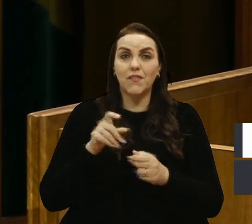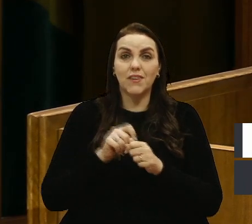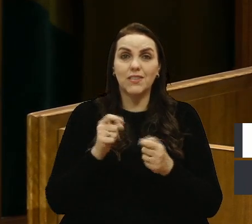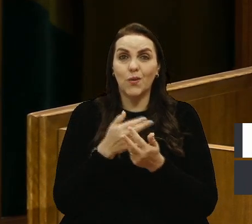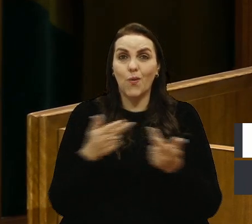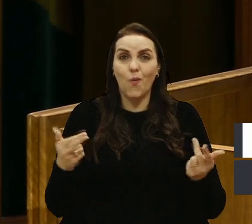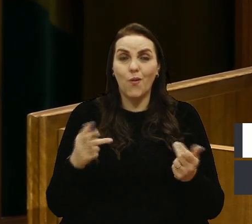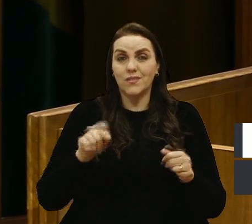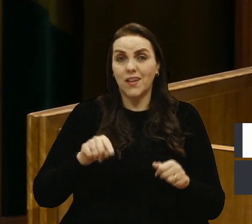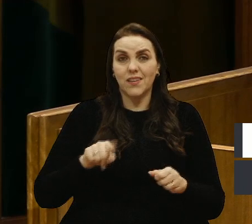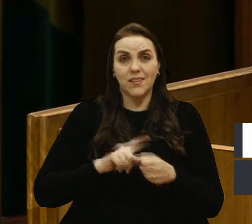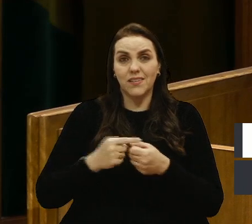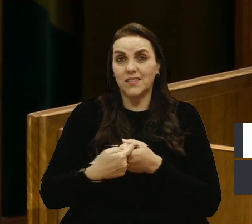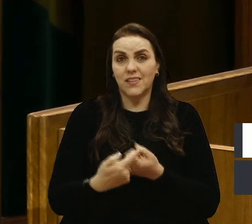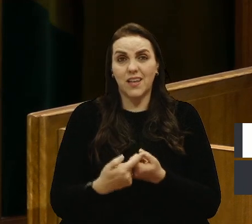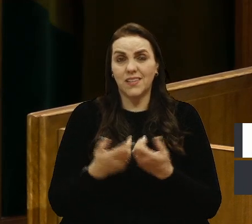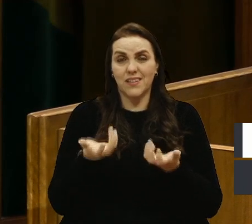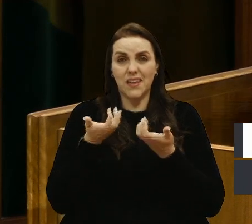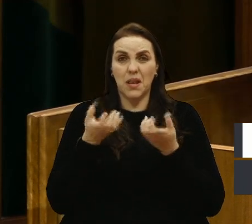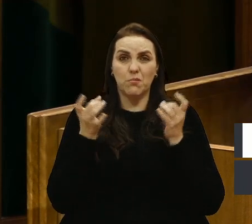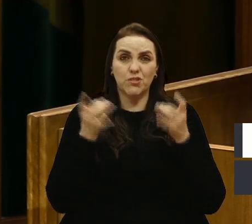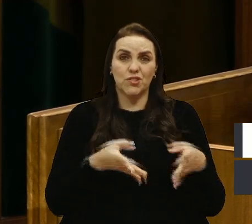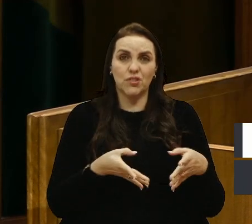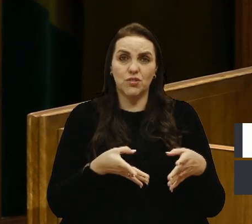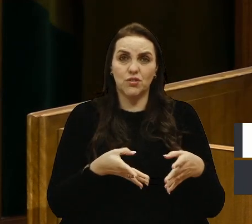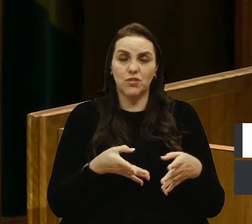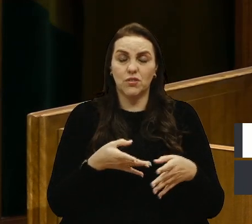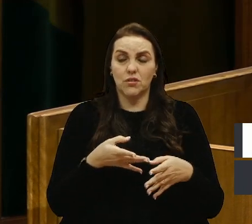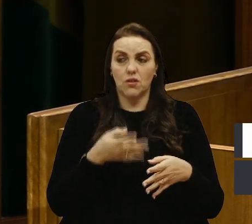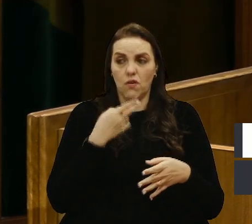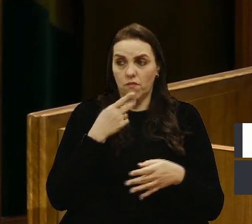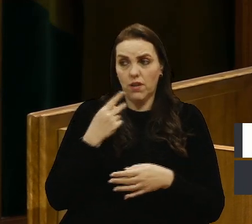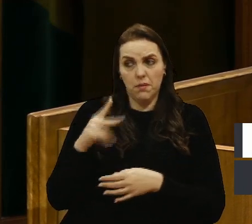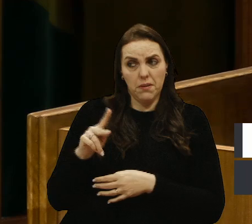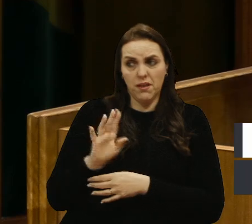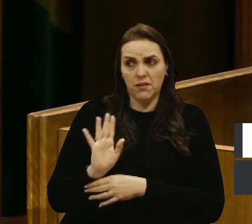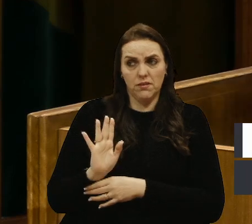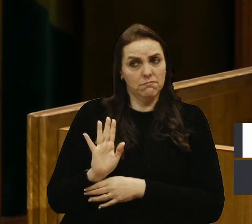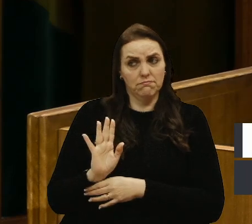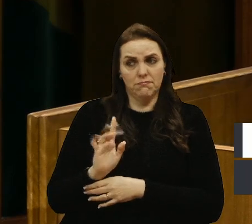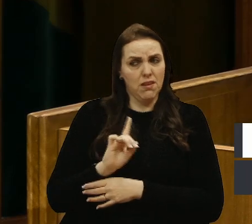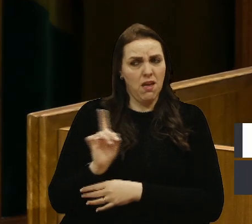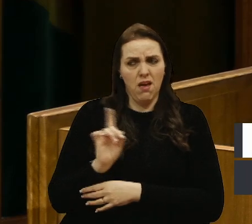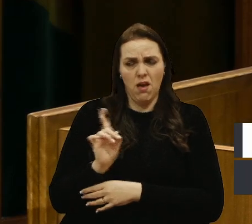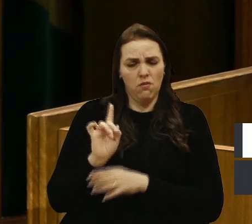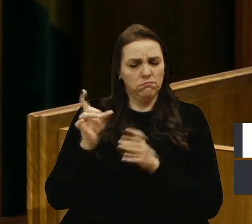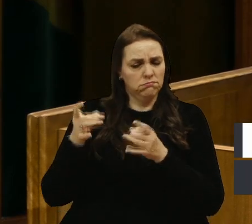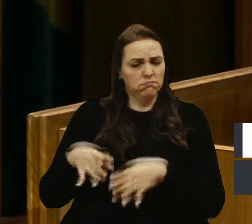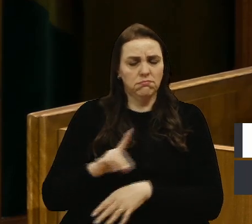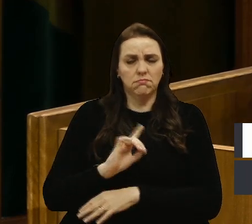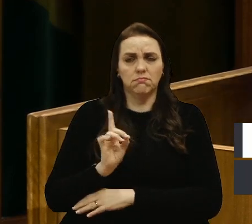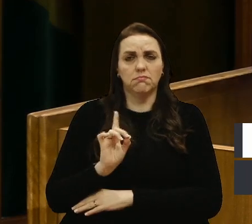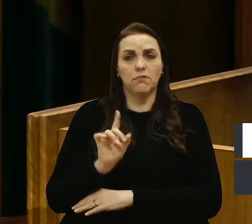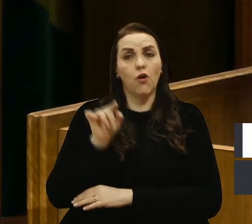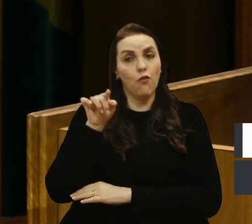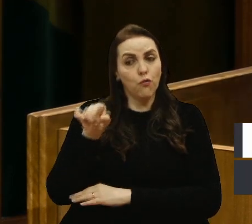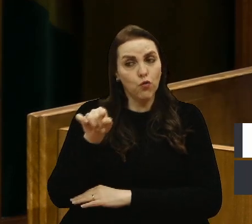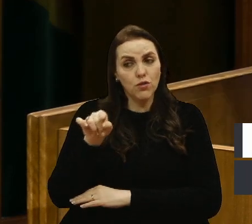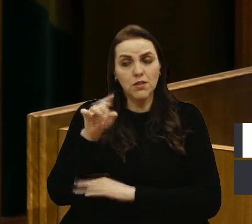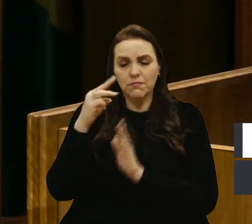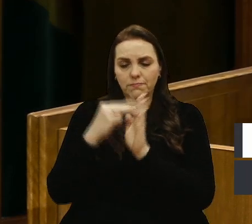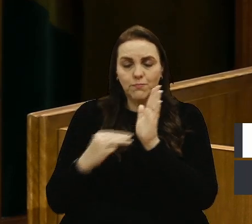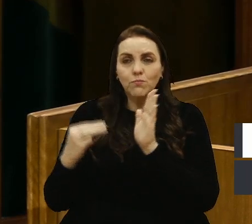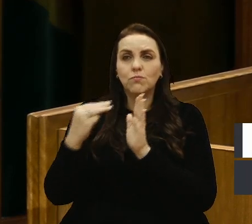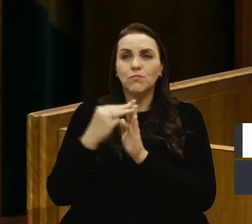no município, a gente está pensando em desistir. Eu olhei para ele e falei o seguinte: Guilherme, não desista. Vocês são um exemplo